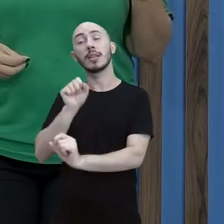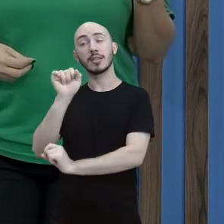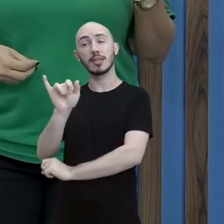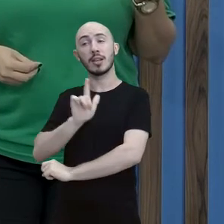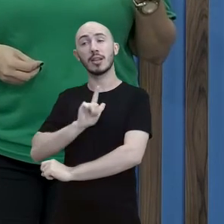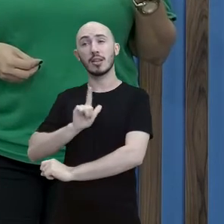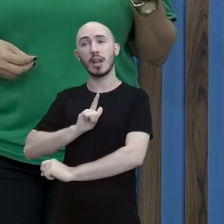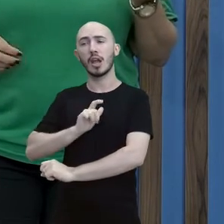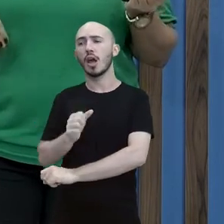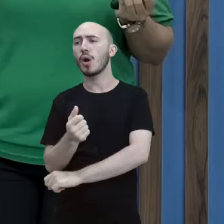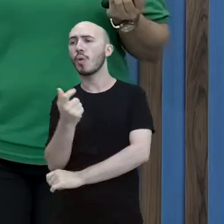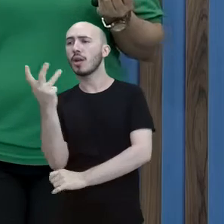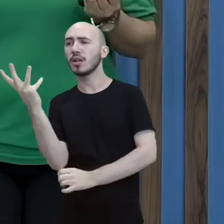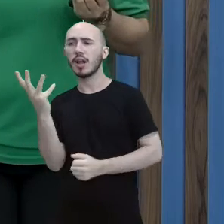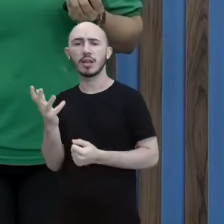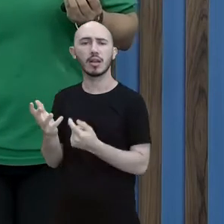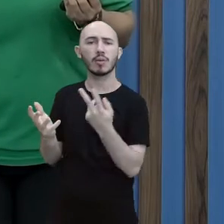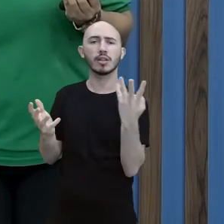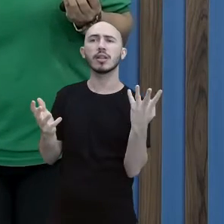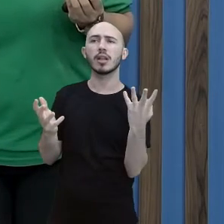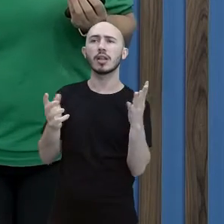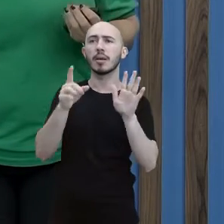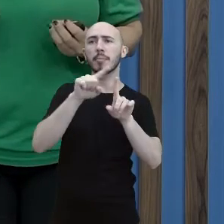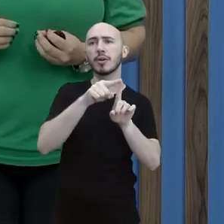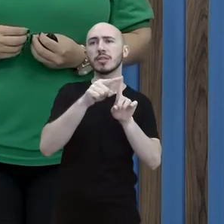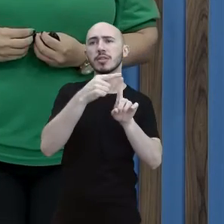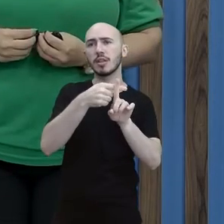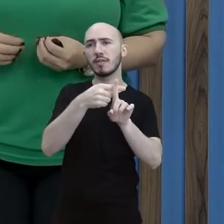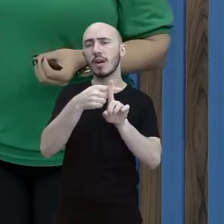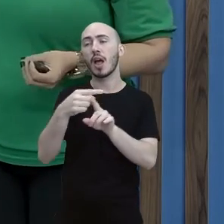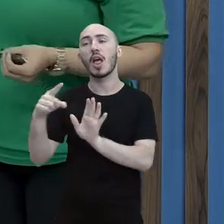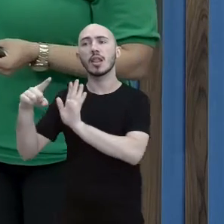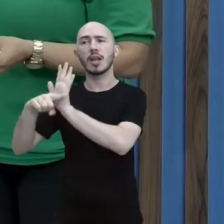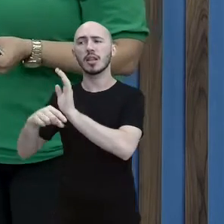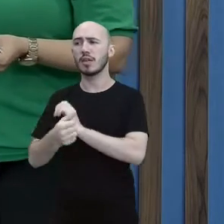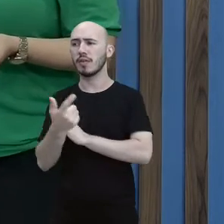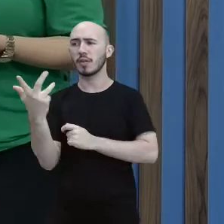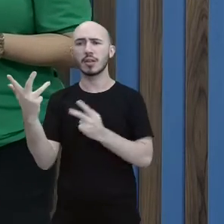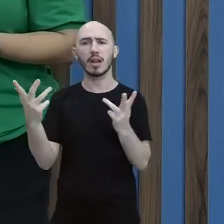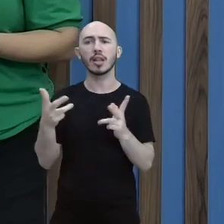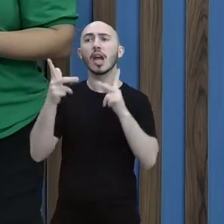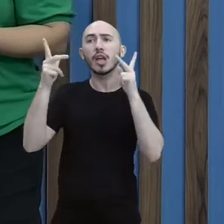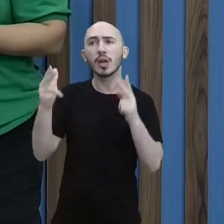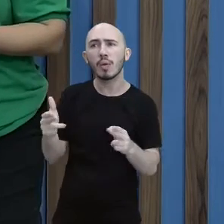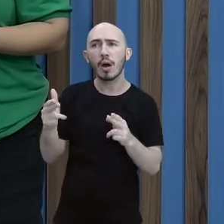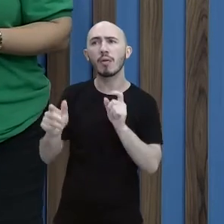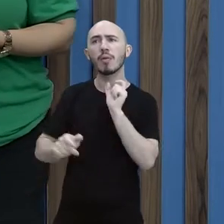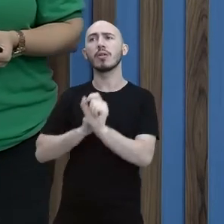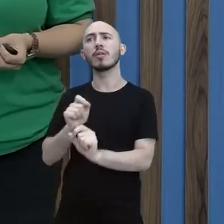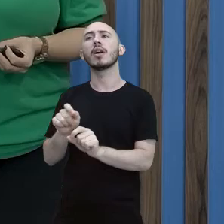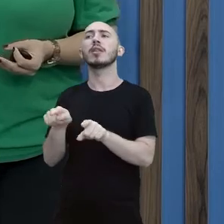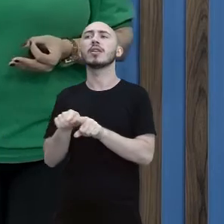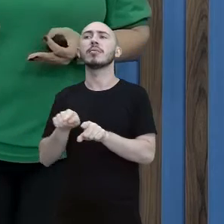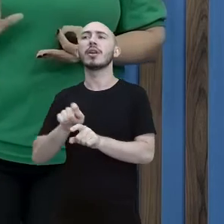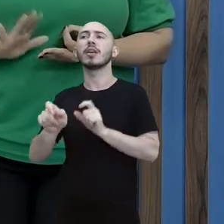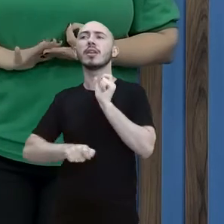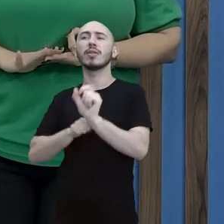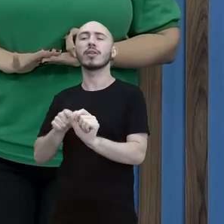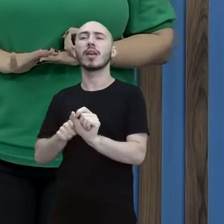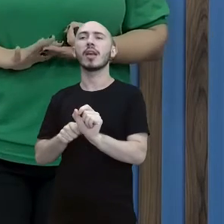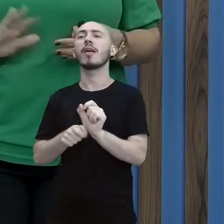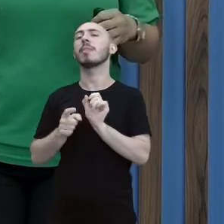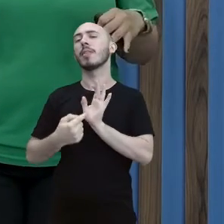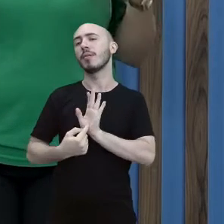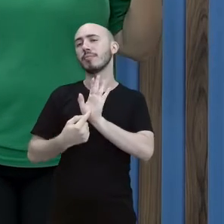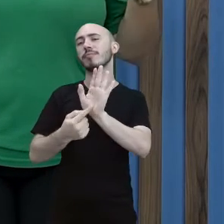carga positiva e de carga negativa nesse elétron, ele vai se apresentar eletricamente neutro,